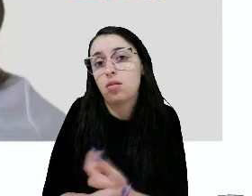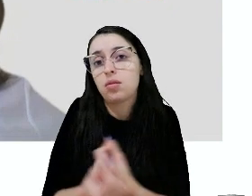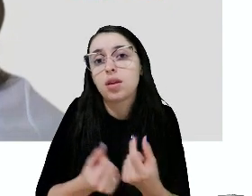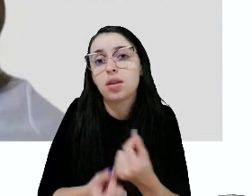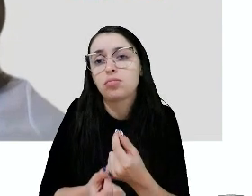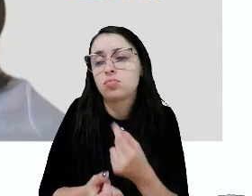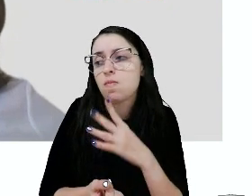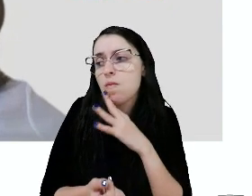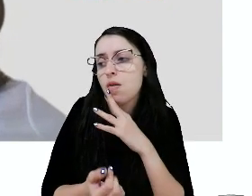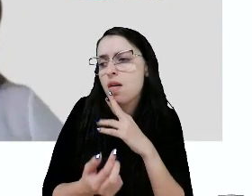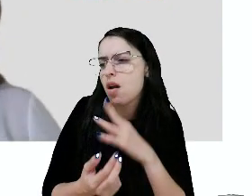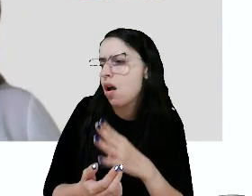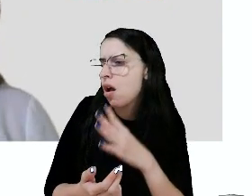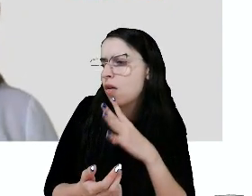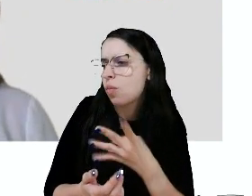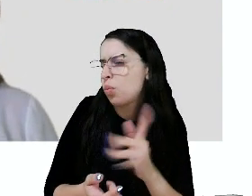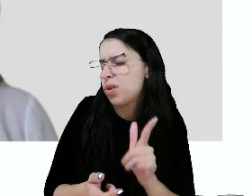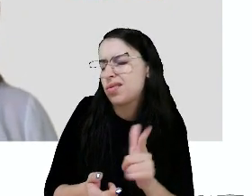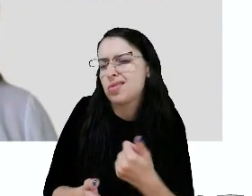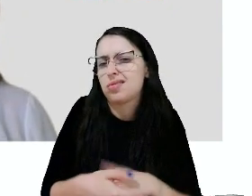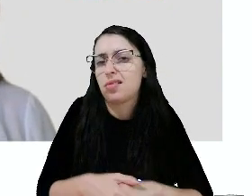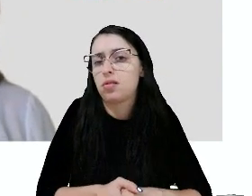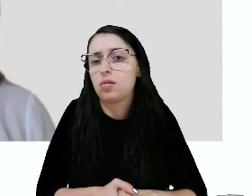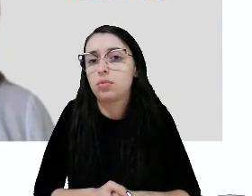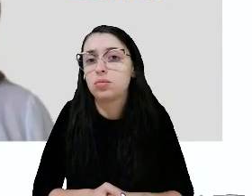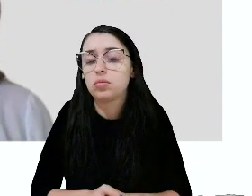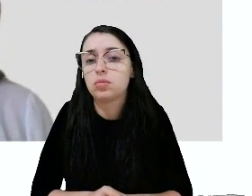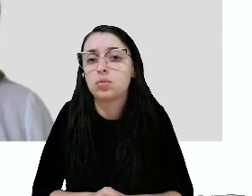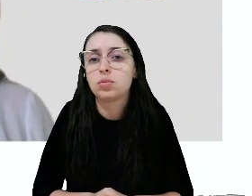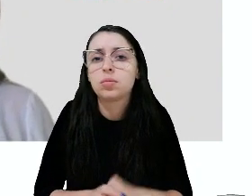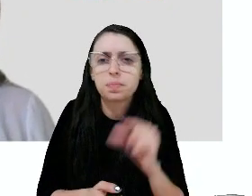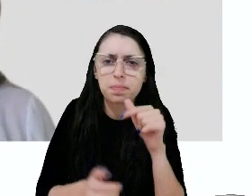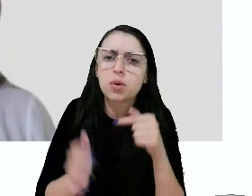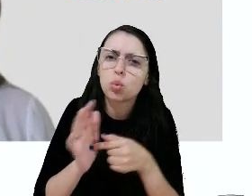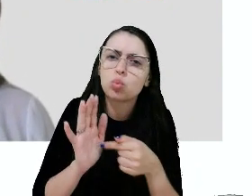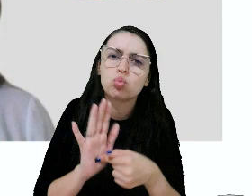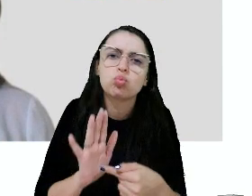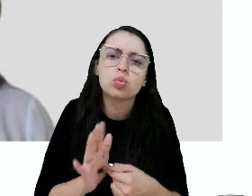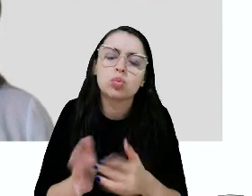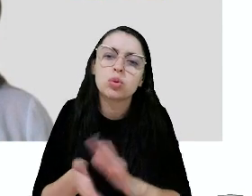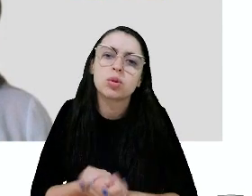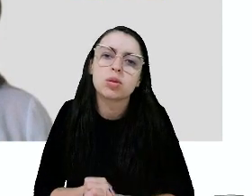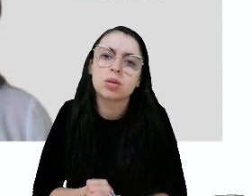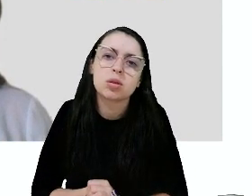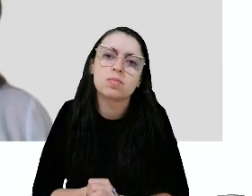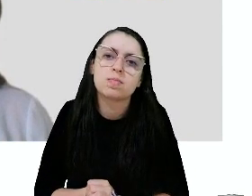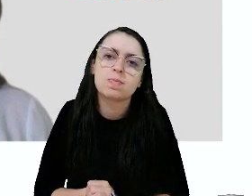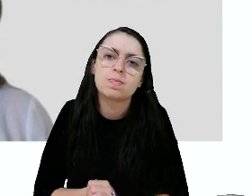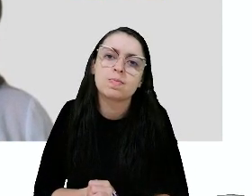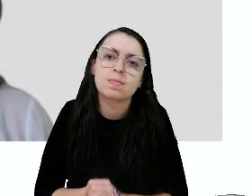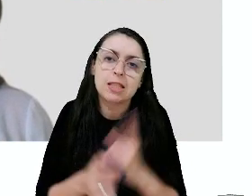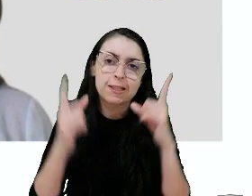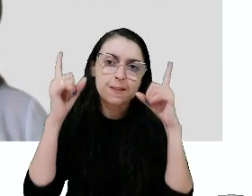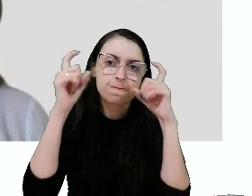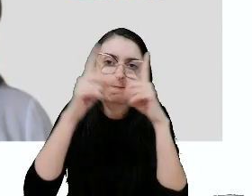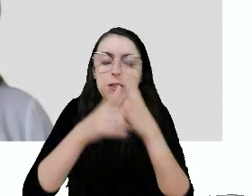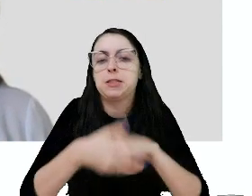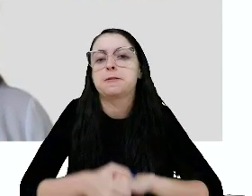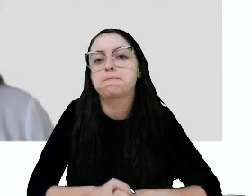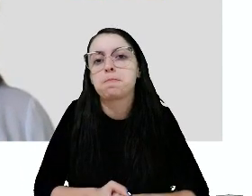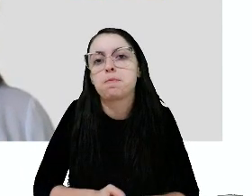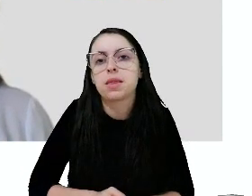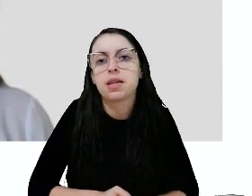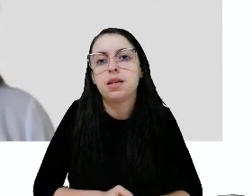não reconhecida socialmente. E eu quero dizer que, como feminista, um dos pontos, né, que eu entendo que seja dos mais